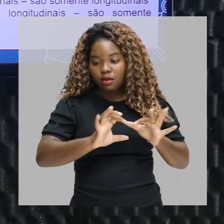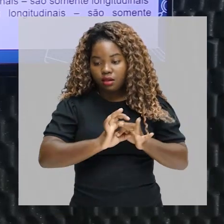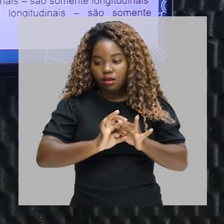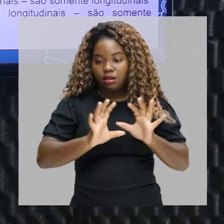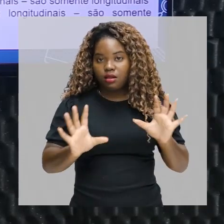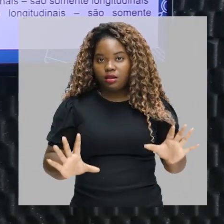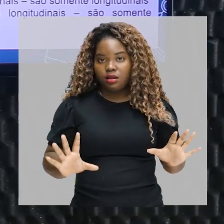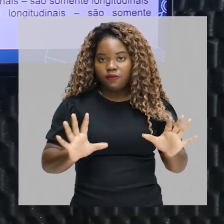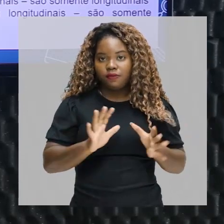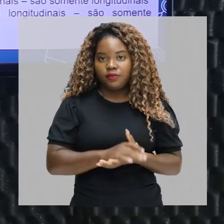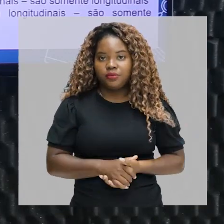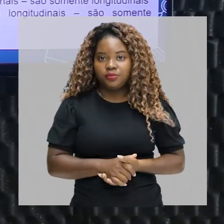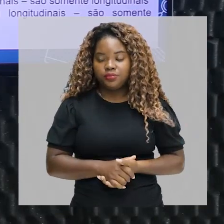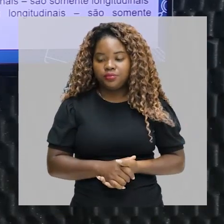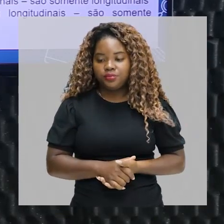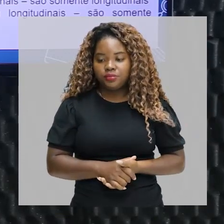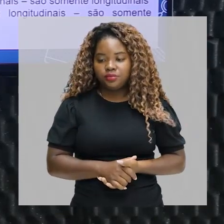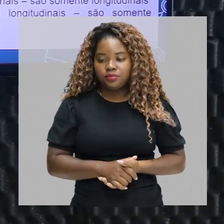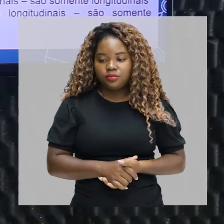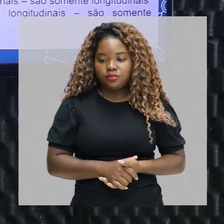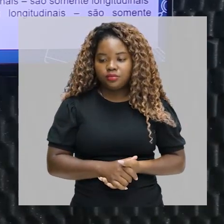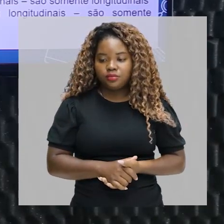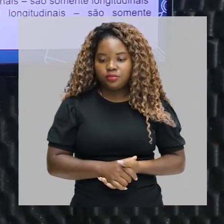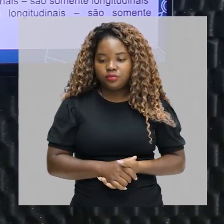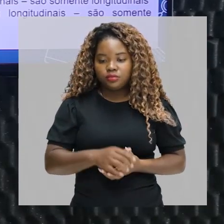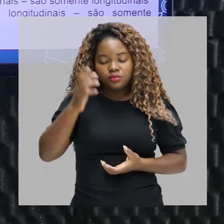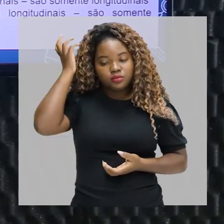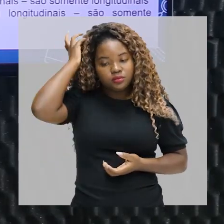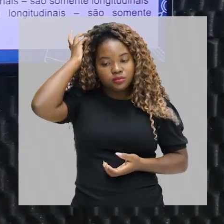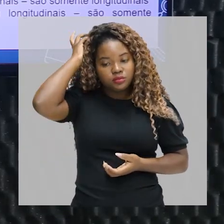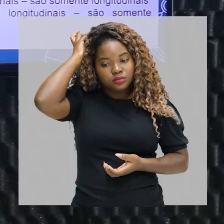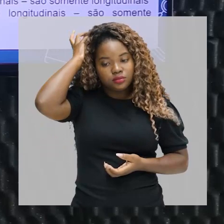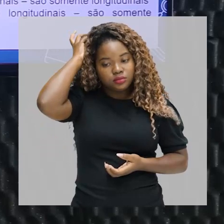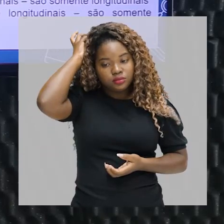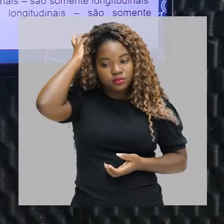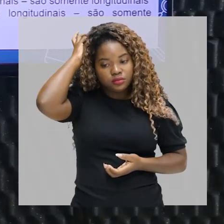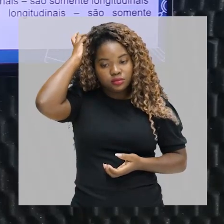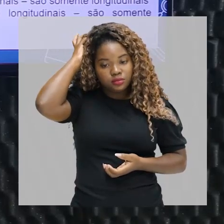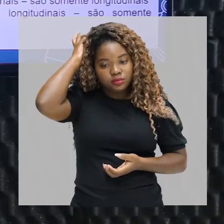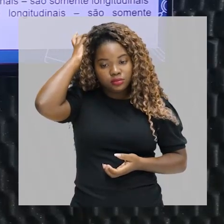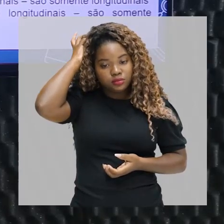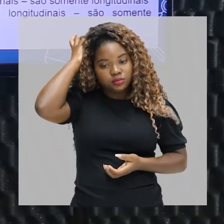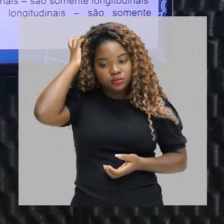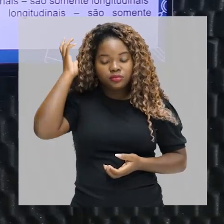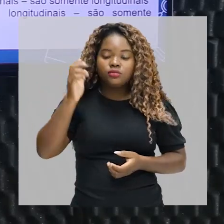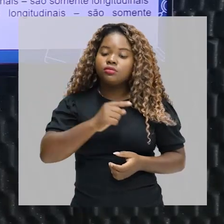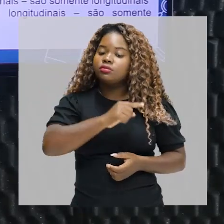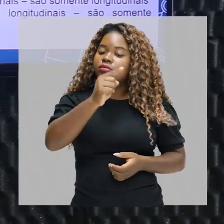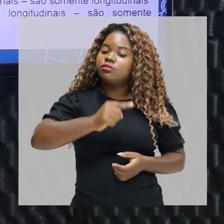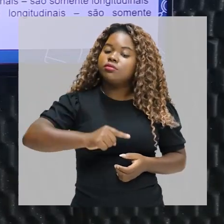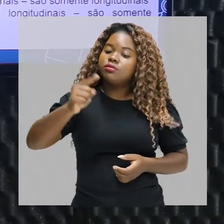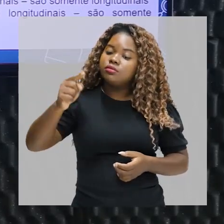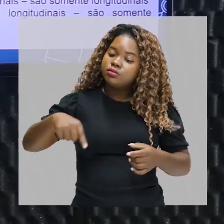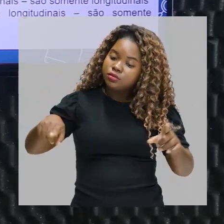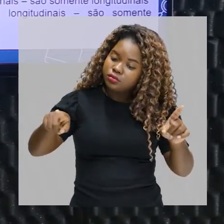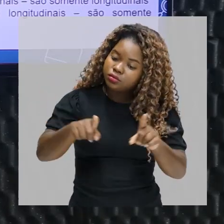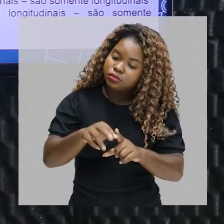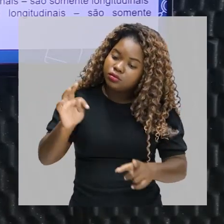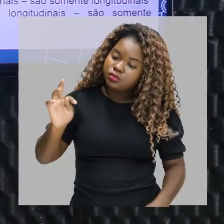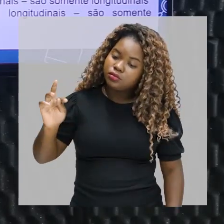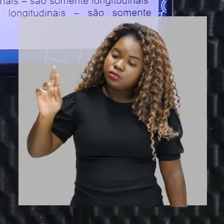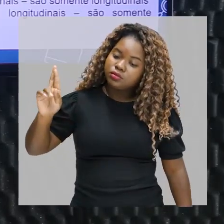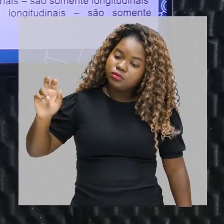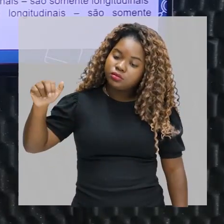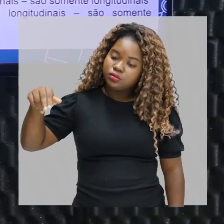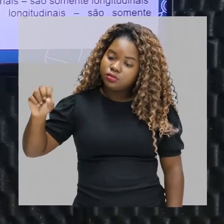livre de moléculas, certo? Entre o Sol e a Terra. Isso só pode ser uma onda também